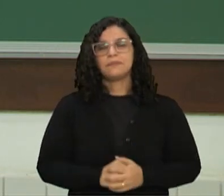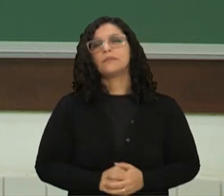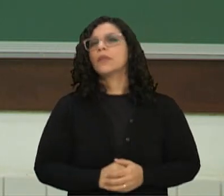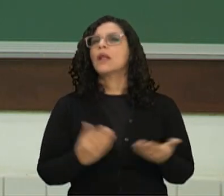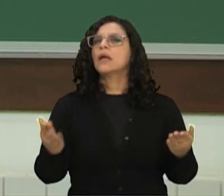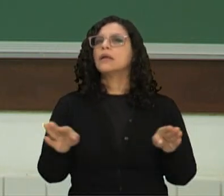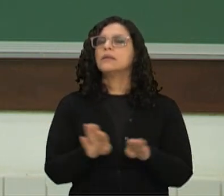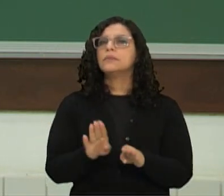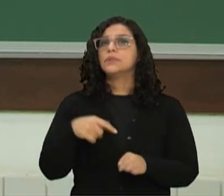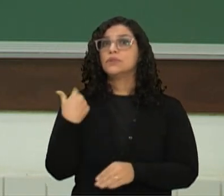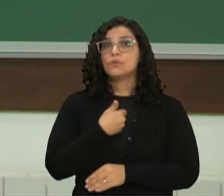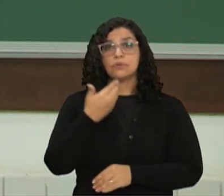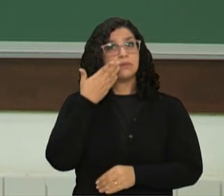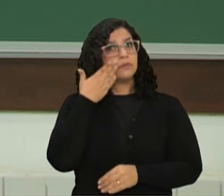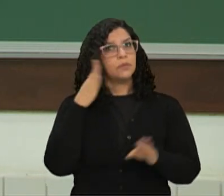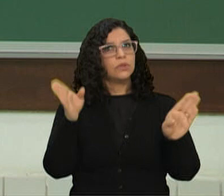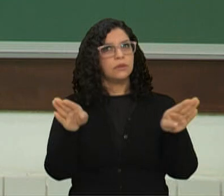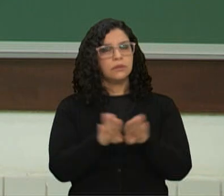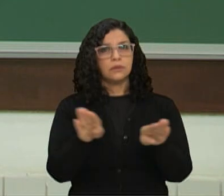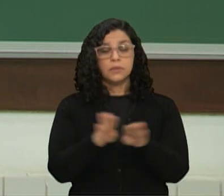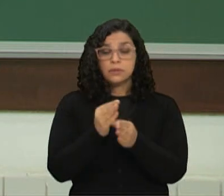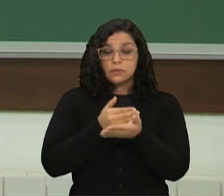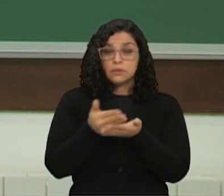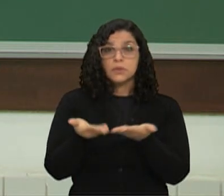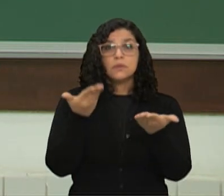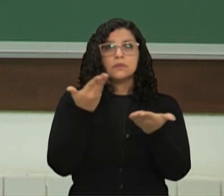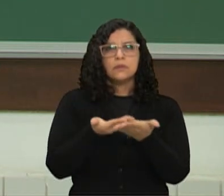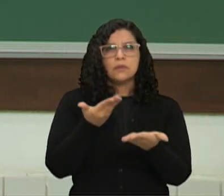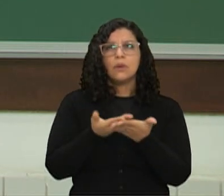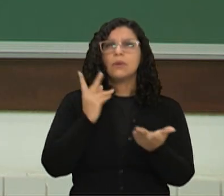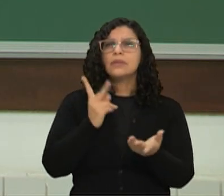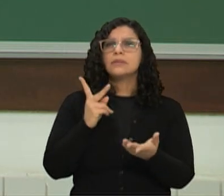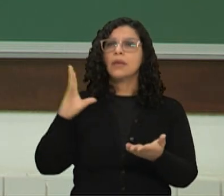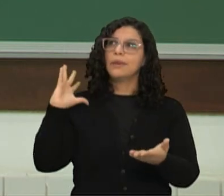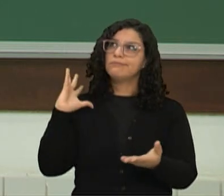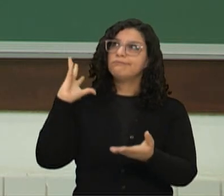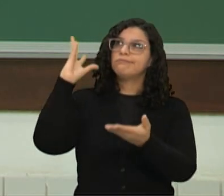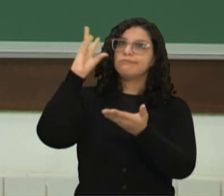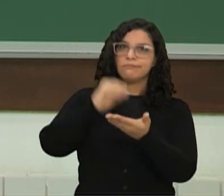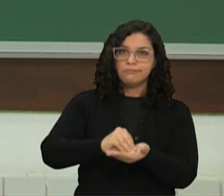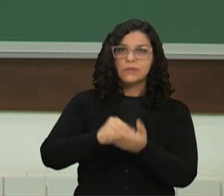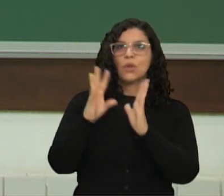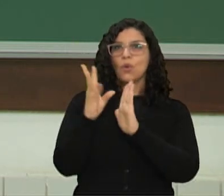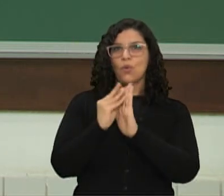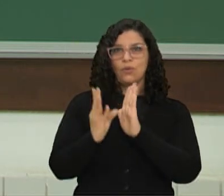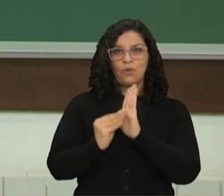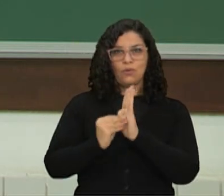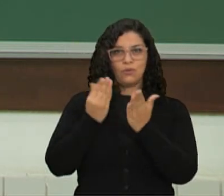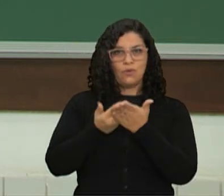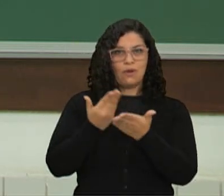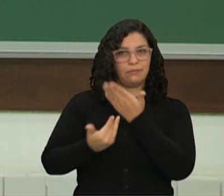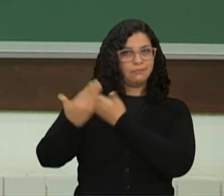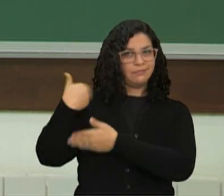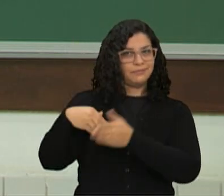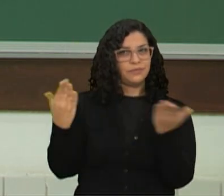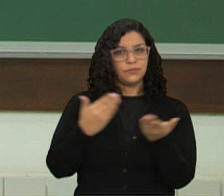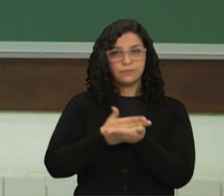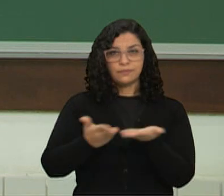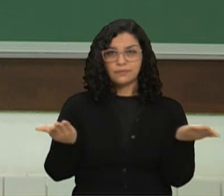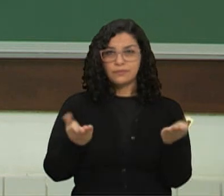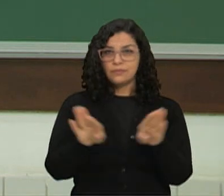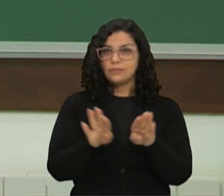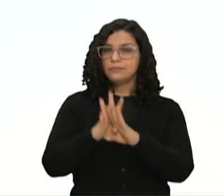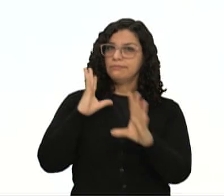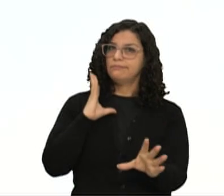Bom, como nós já sabemos, nós iniciamos a nossa aula revisando o que nós estudamos na aula passada. Então, vamos começar com